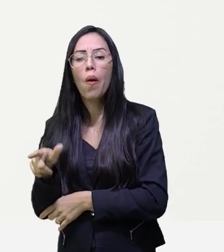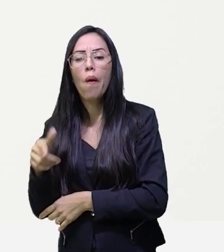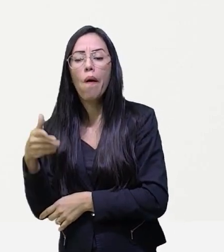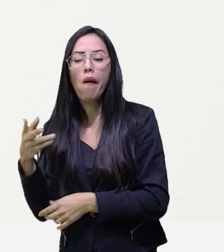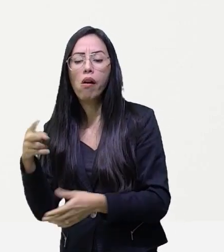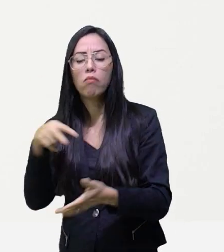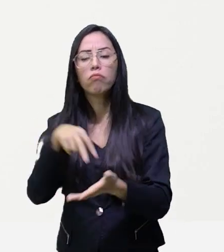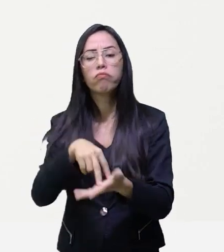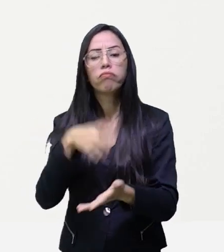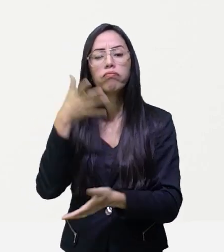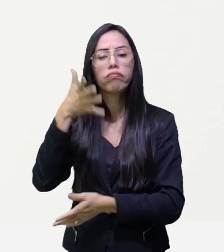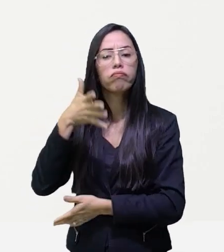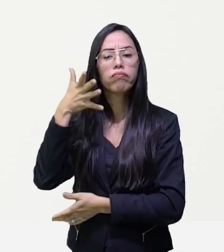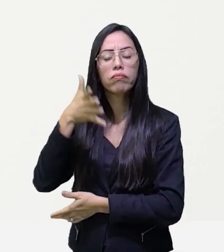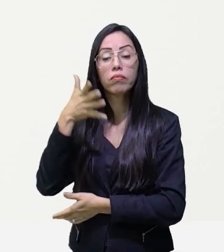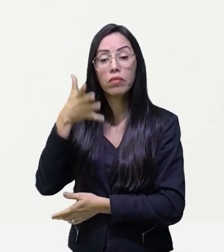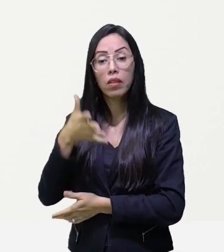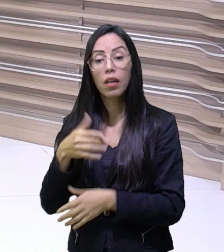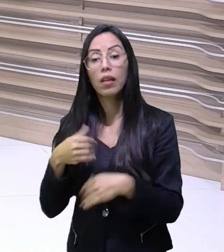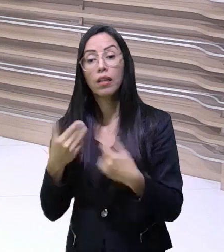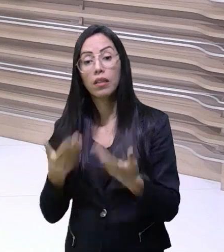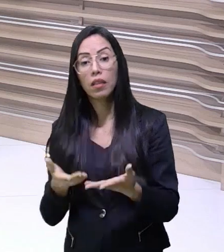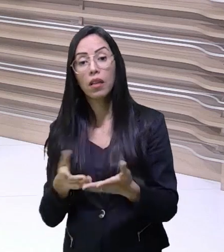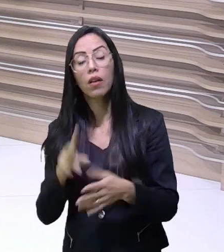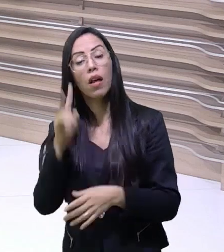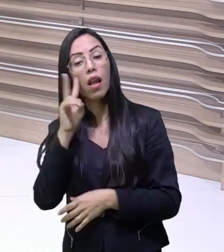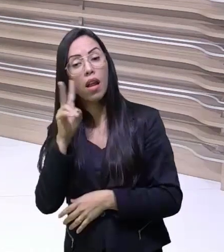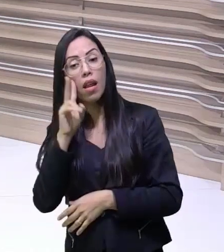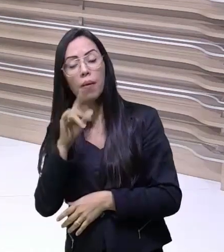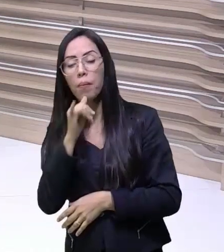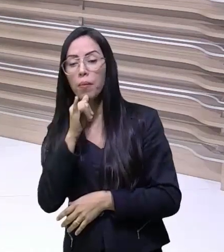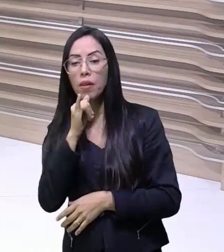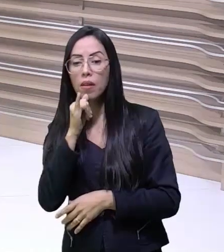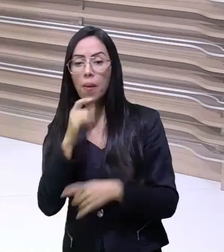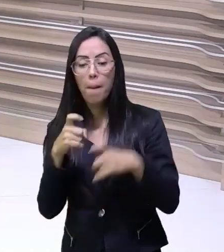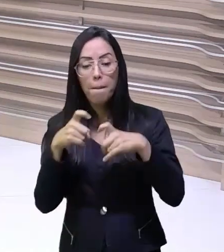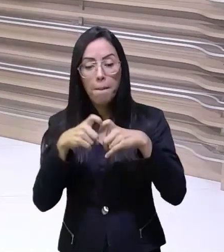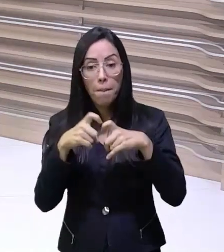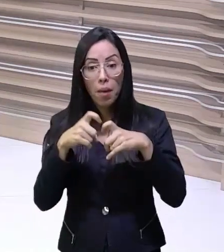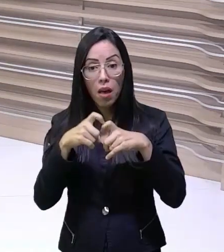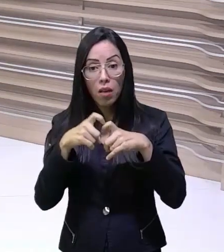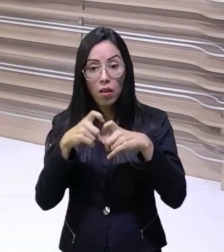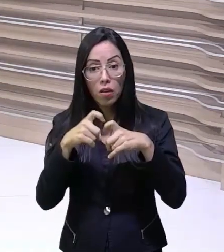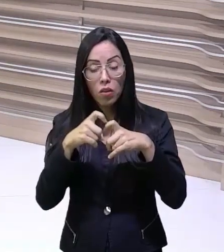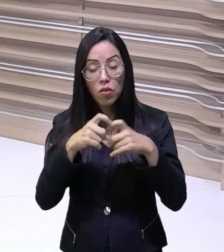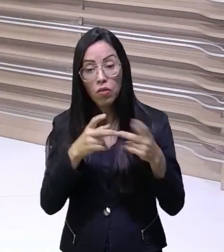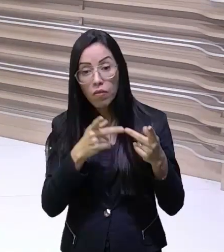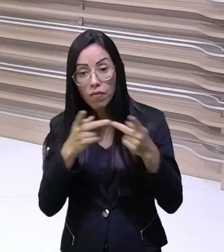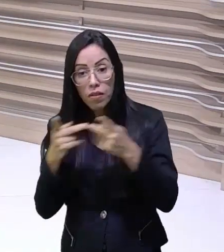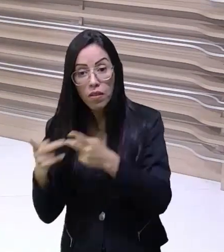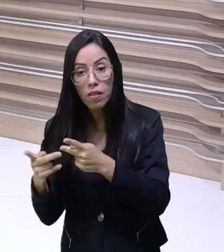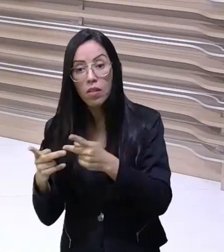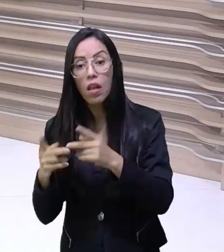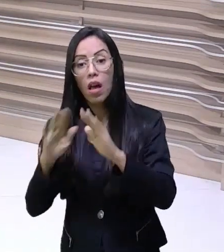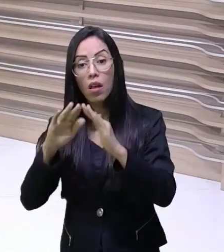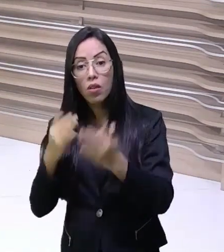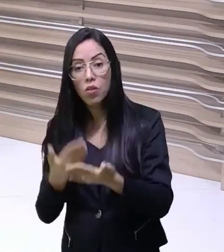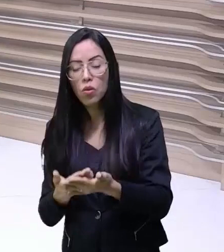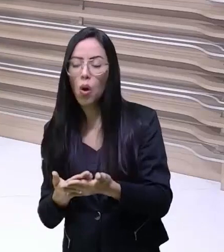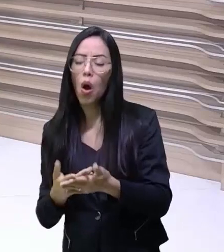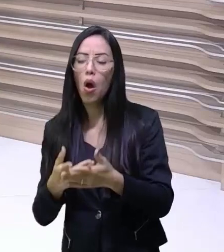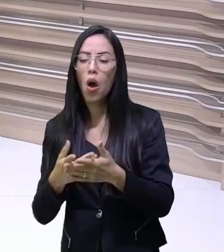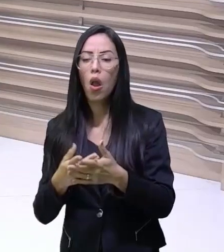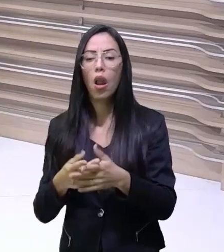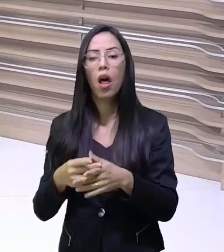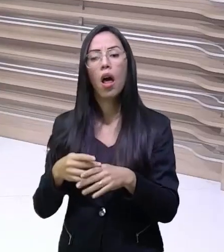exemplo muito claro. Lembra daquelas médicas que vão na escola, que elas vão nos informar sobre a prevenção da dengue? Esse é